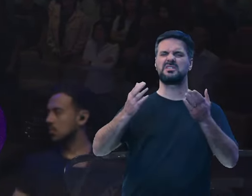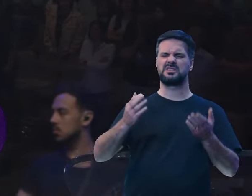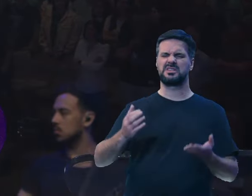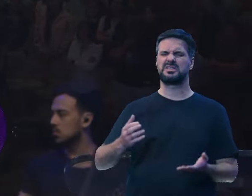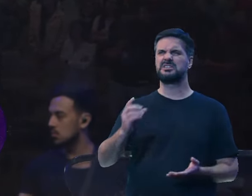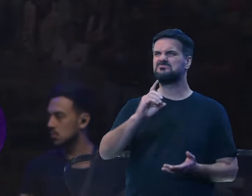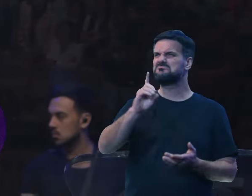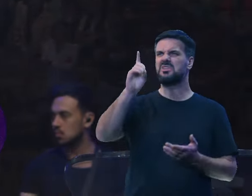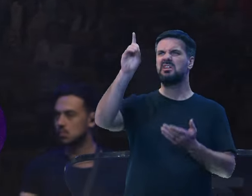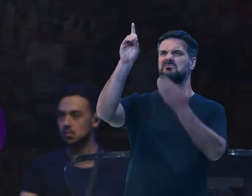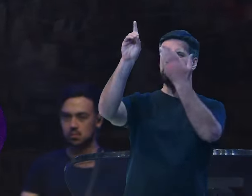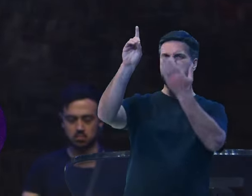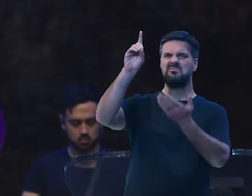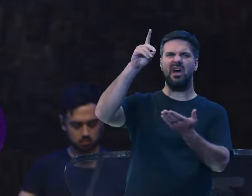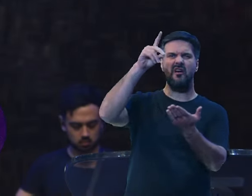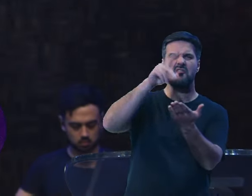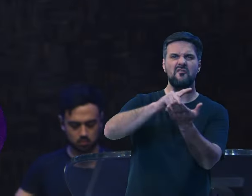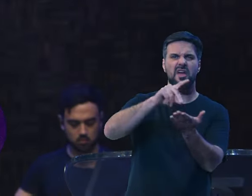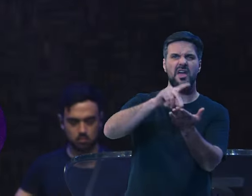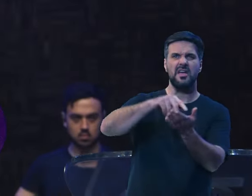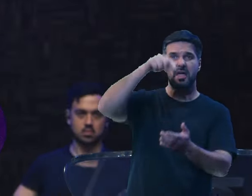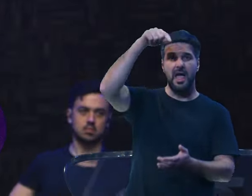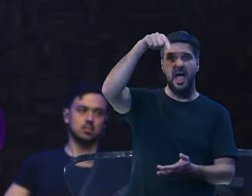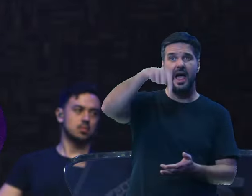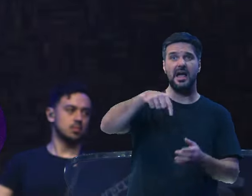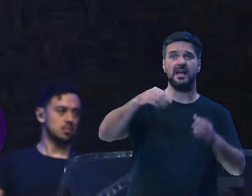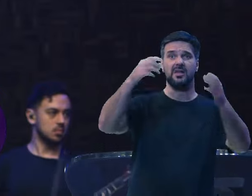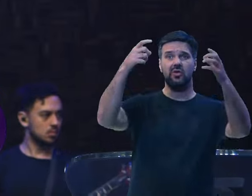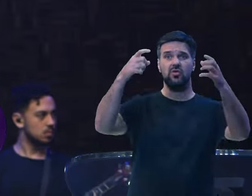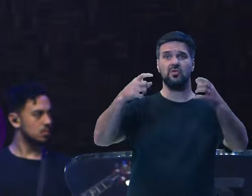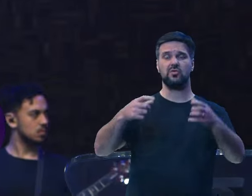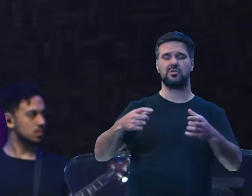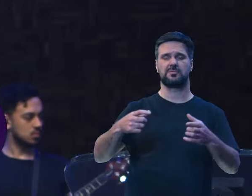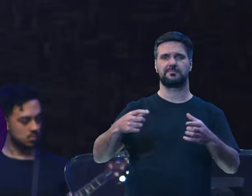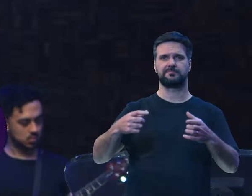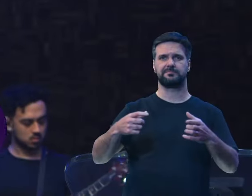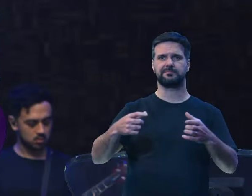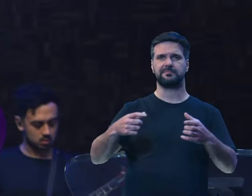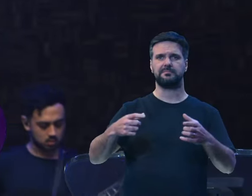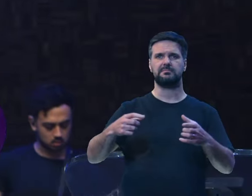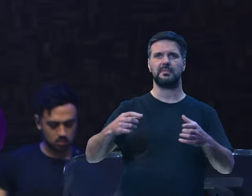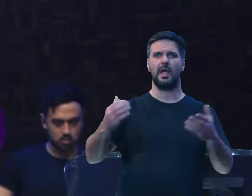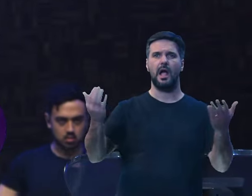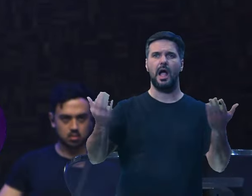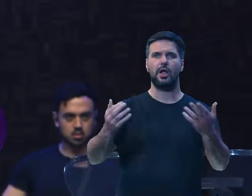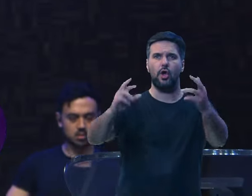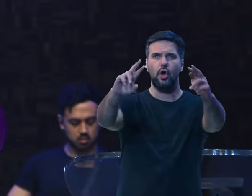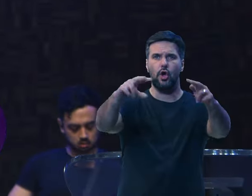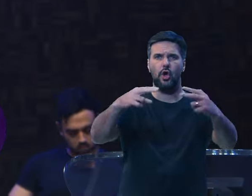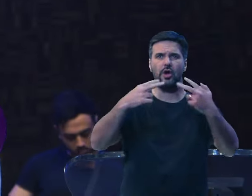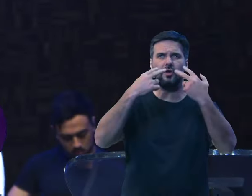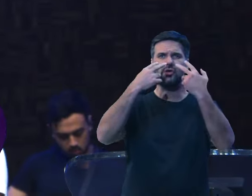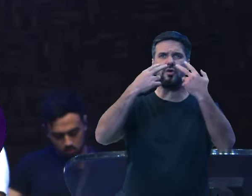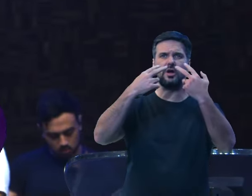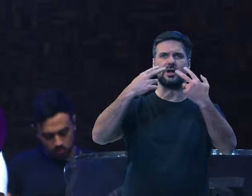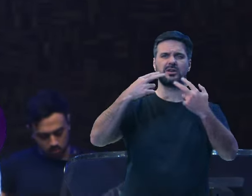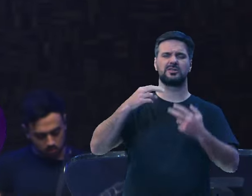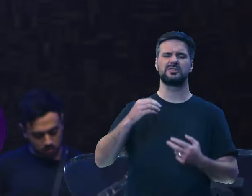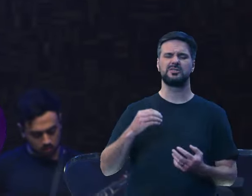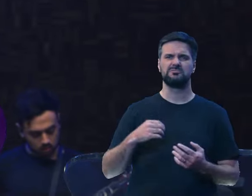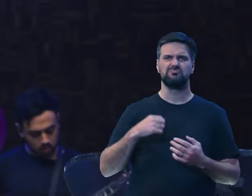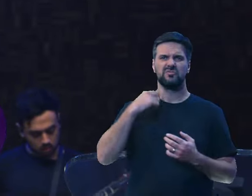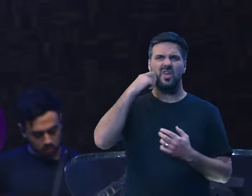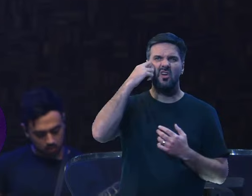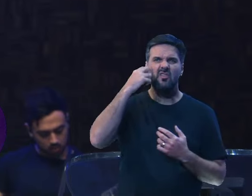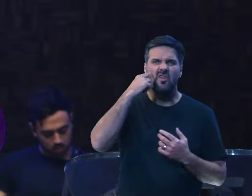Deus existe e Ele está aqui. Eu quero convidar todos a fecharem os olhos, porque eu não estou aqui para constranger ninguém.